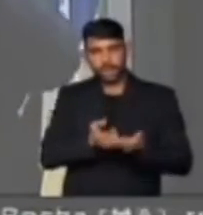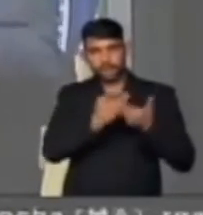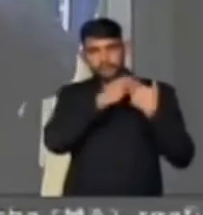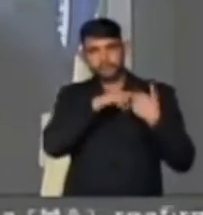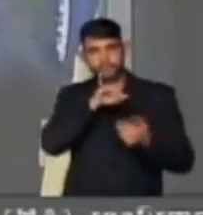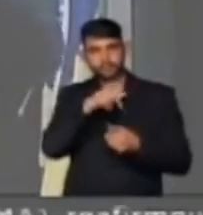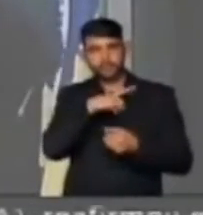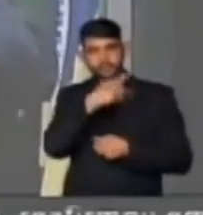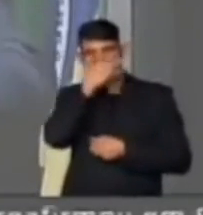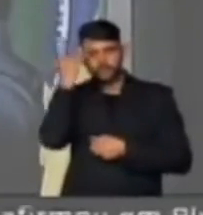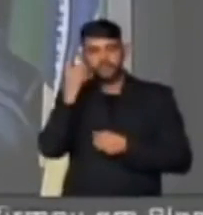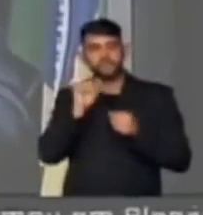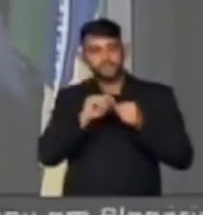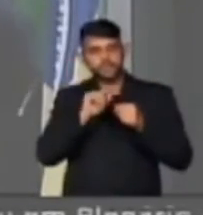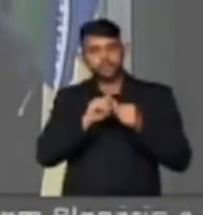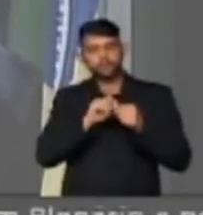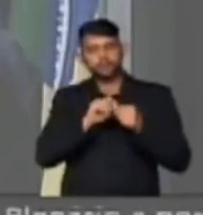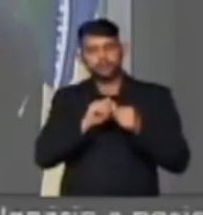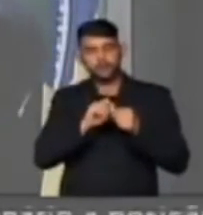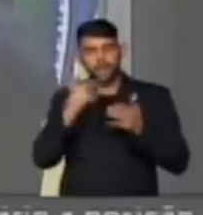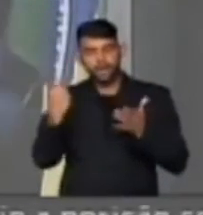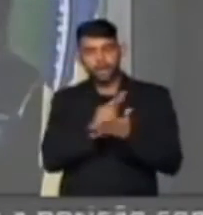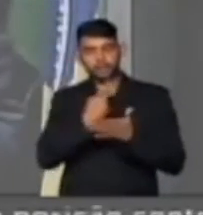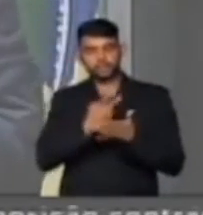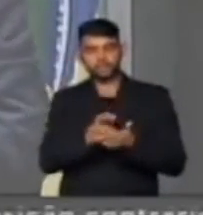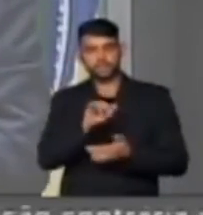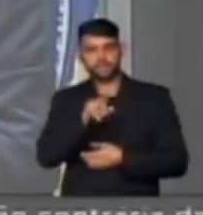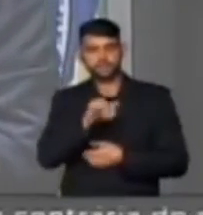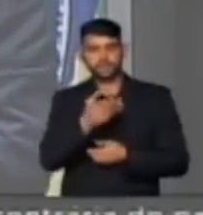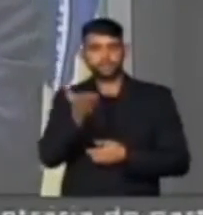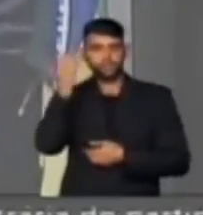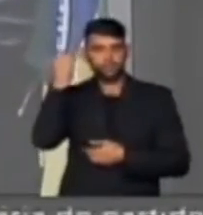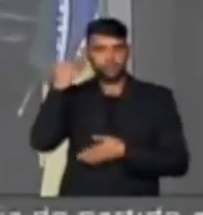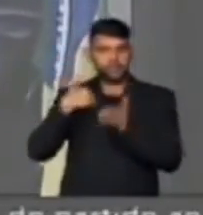irresponsabilidade daqueles que cometeram atos irresponsáveis lá atrás. Não podemos...